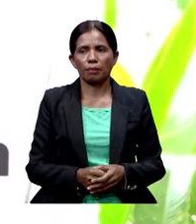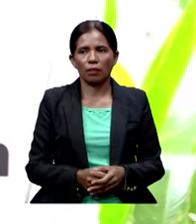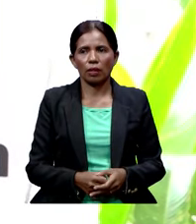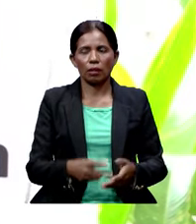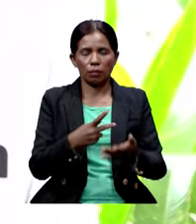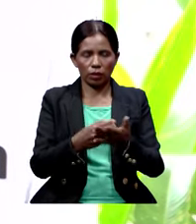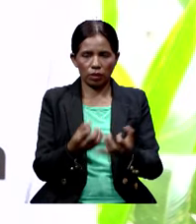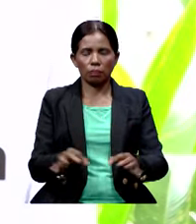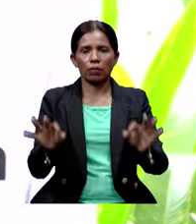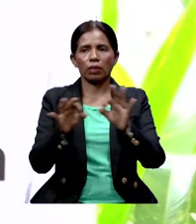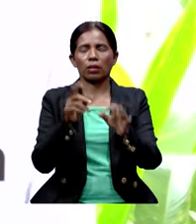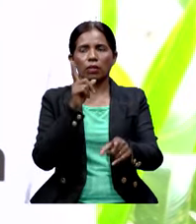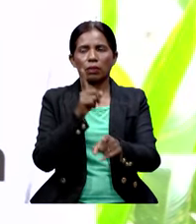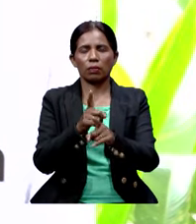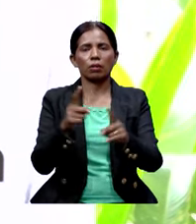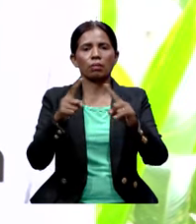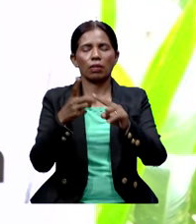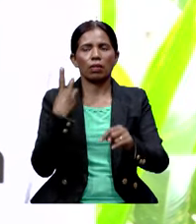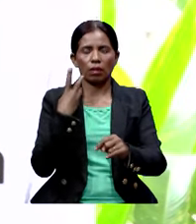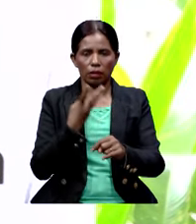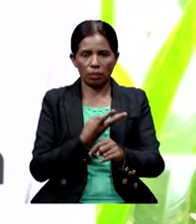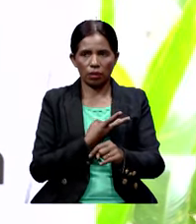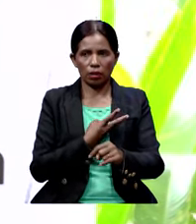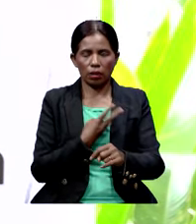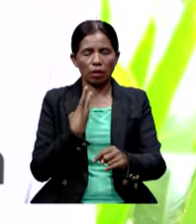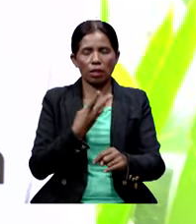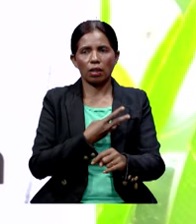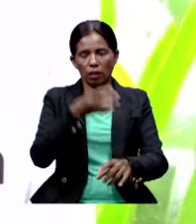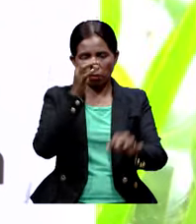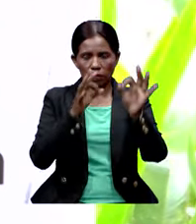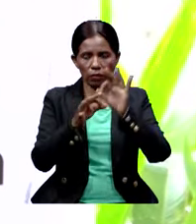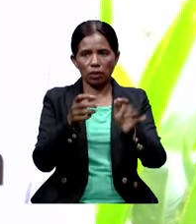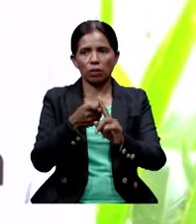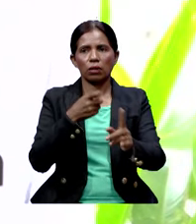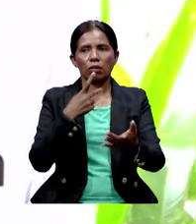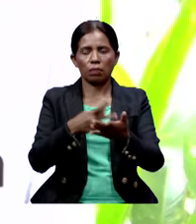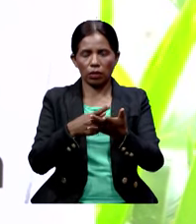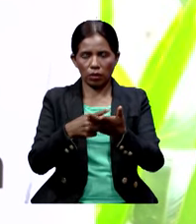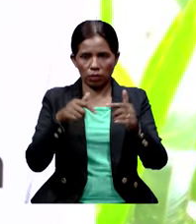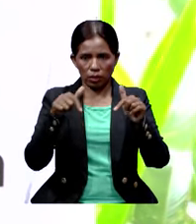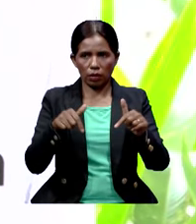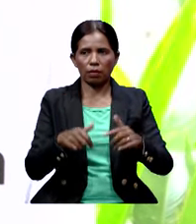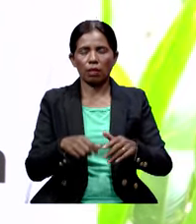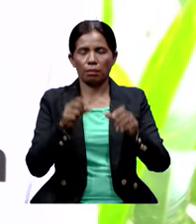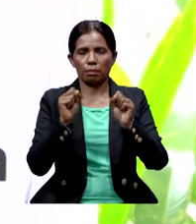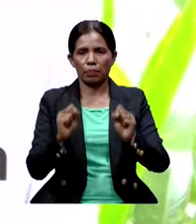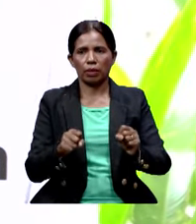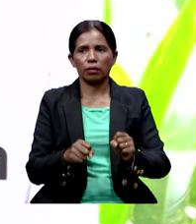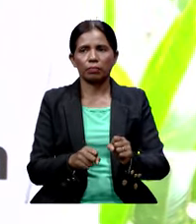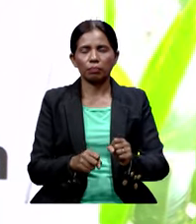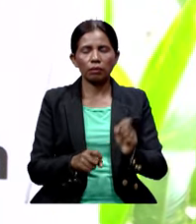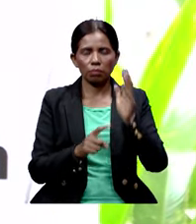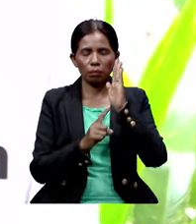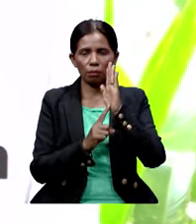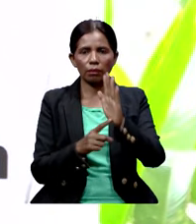projeto idane importante tebe sba ami no ami fiar kata liu si projeto idane bele melhora